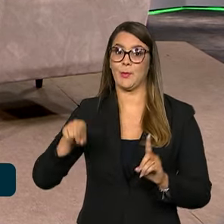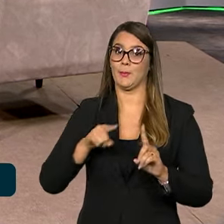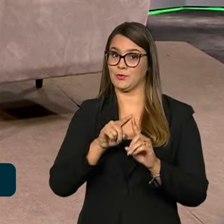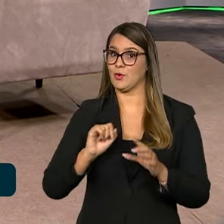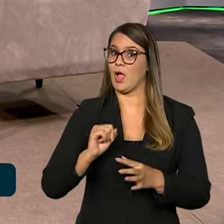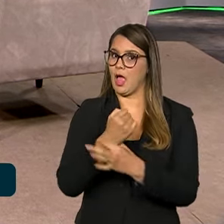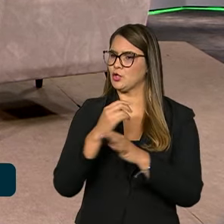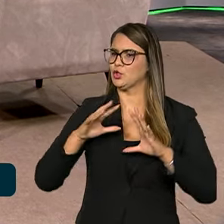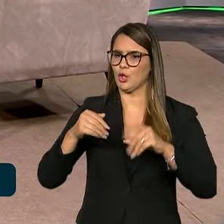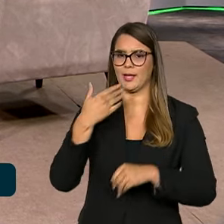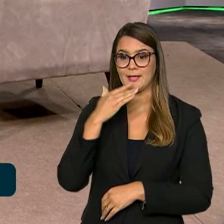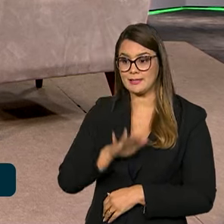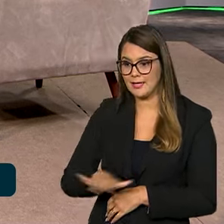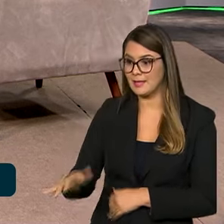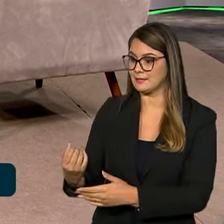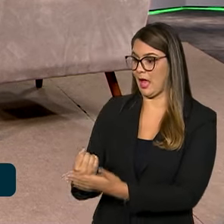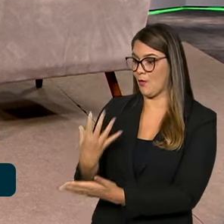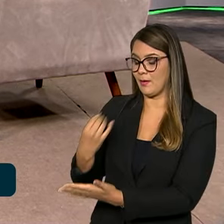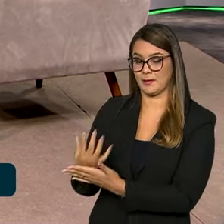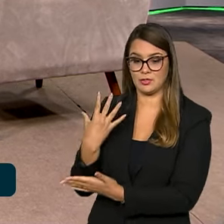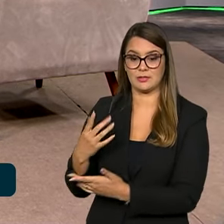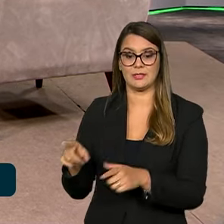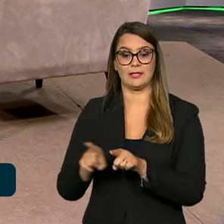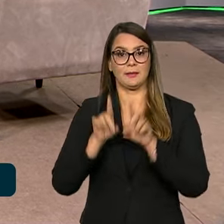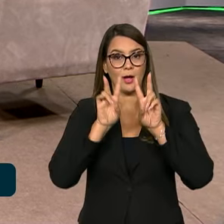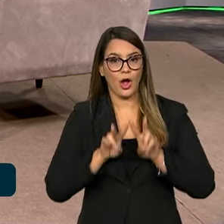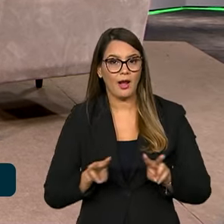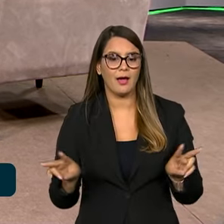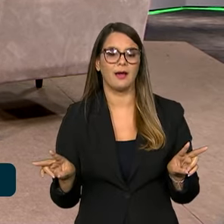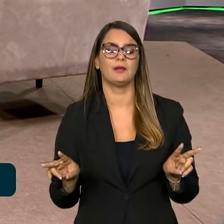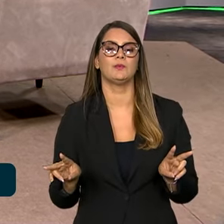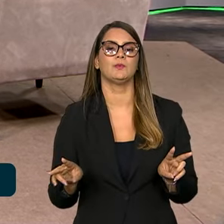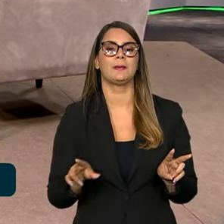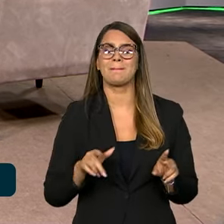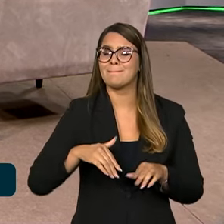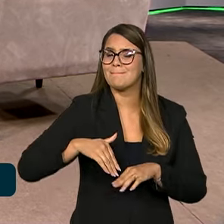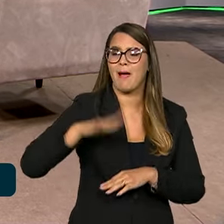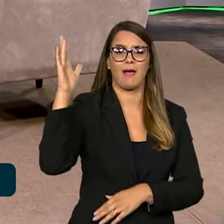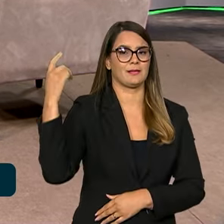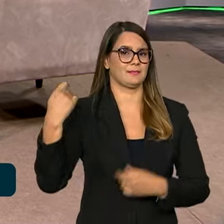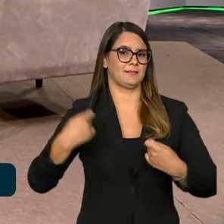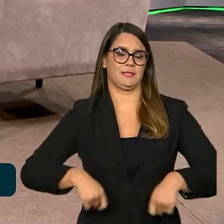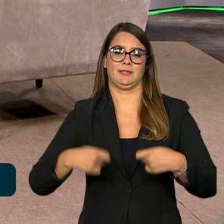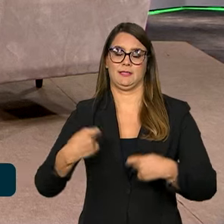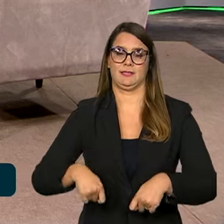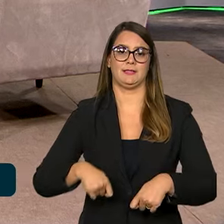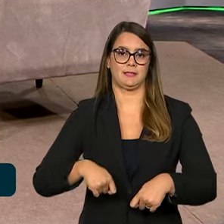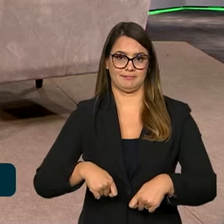garantir que todas as crianças se alfabetizam e olhando para aquela que mais precisam e que de